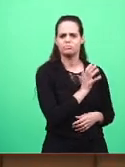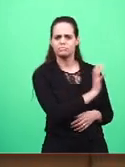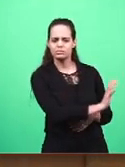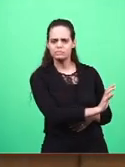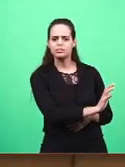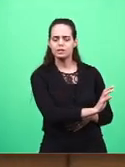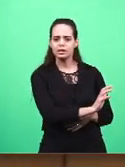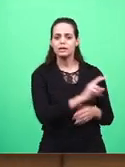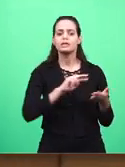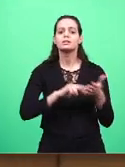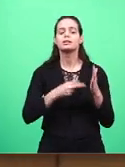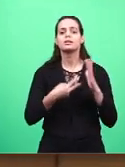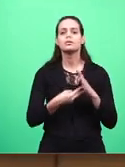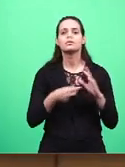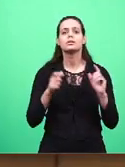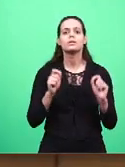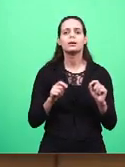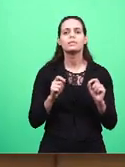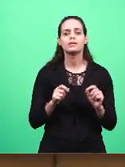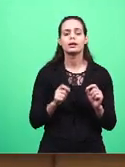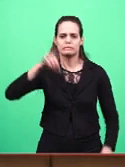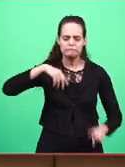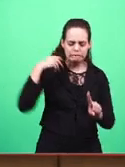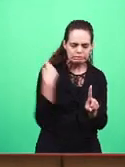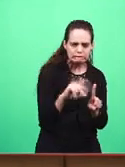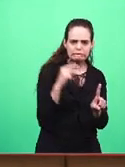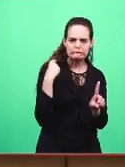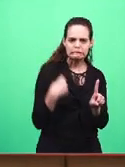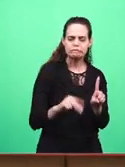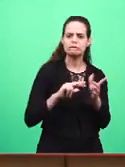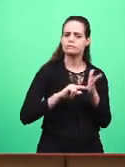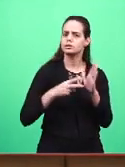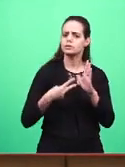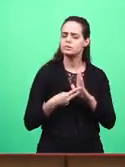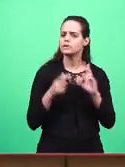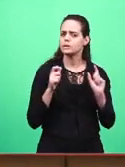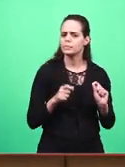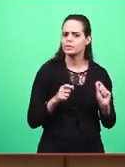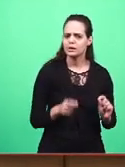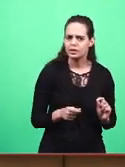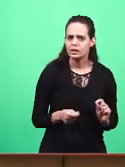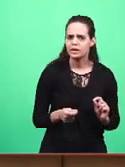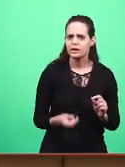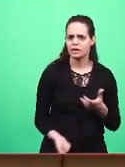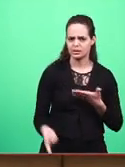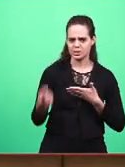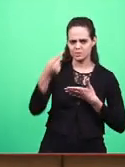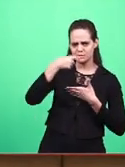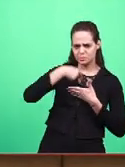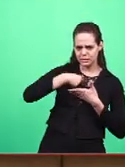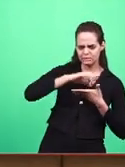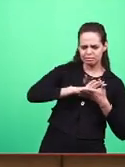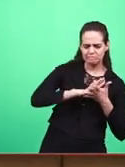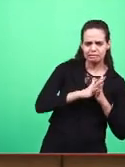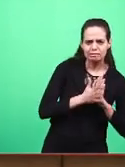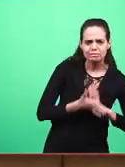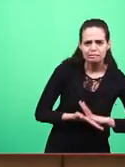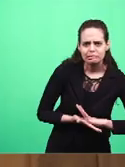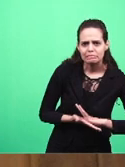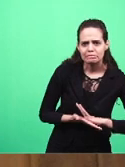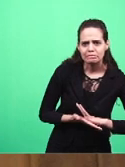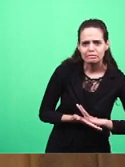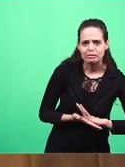Você quer botar o povo do jeito que está aí? Esse cristianismo está aí, que é moderno, é diferente, é isso? Você quer? Não é